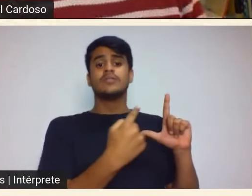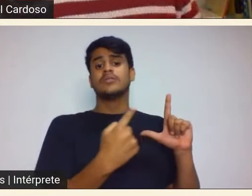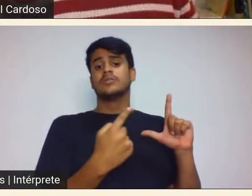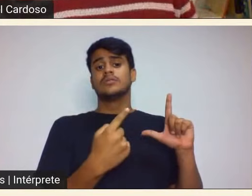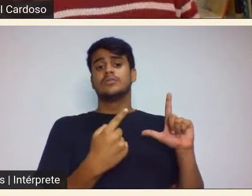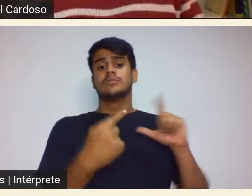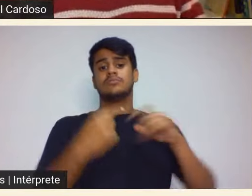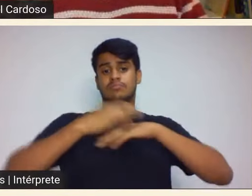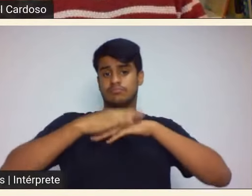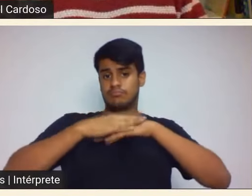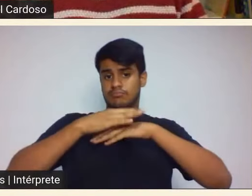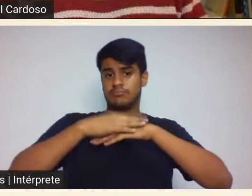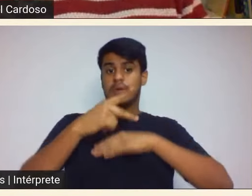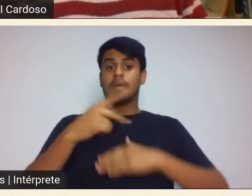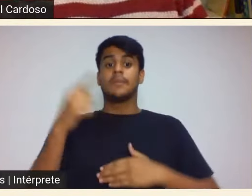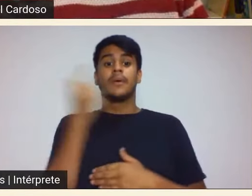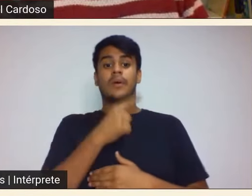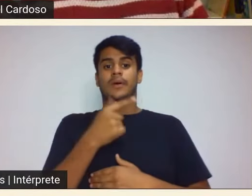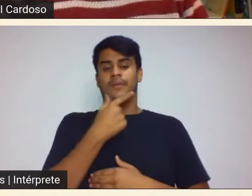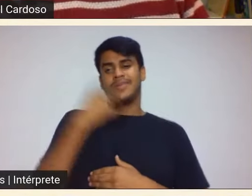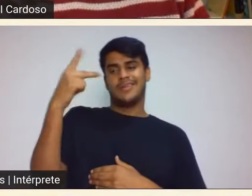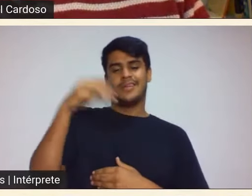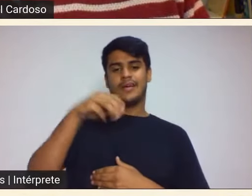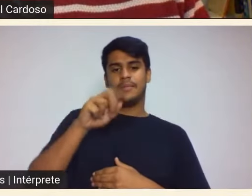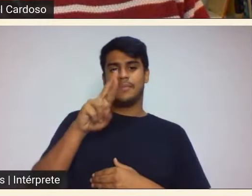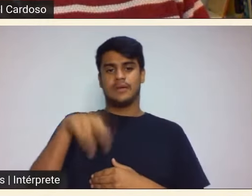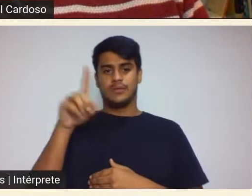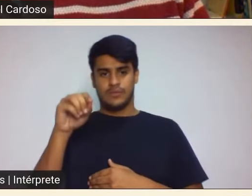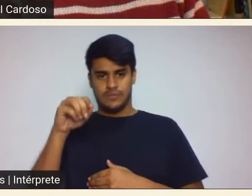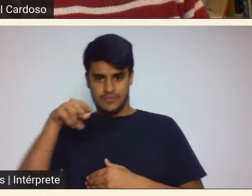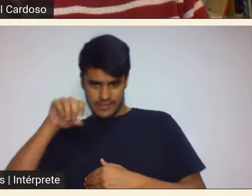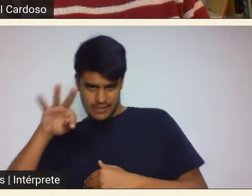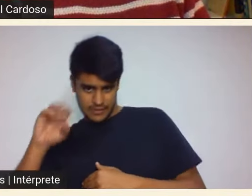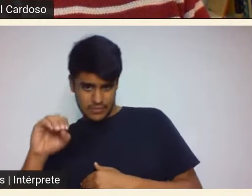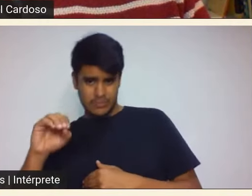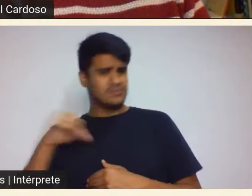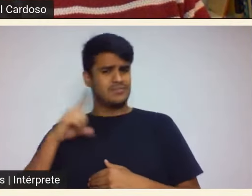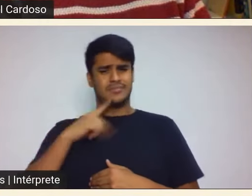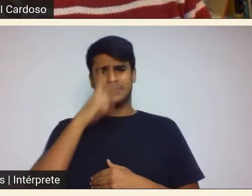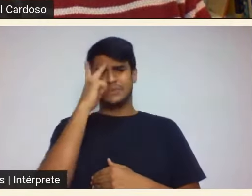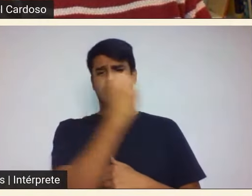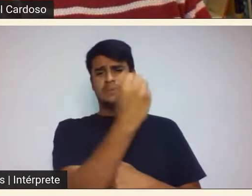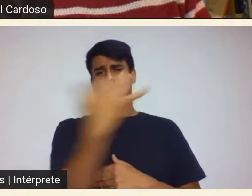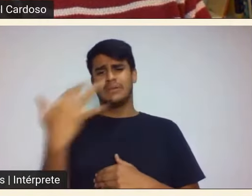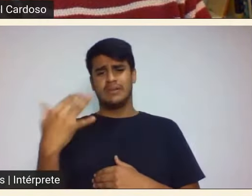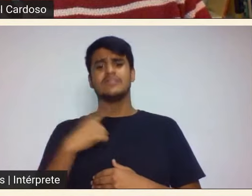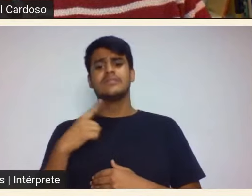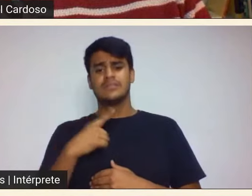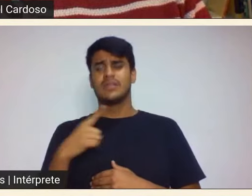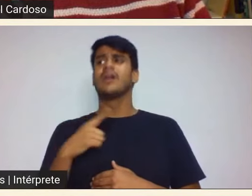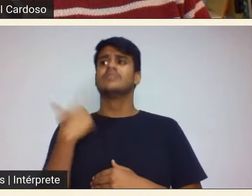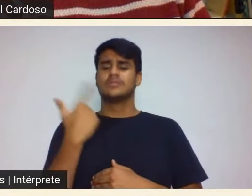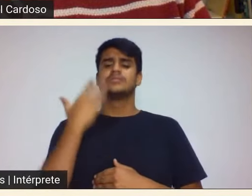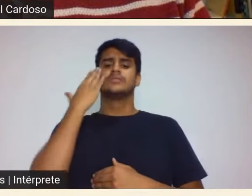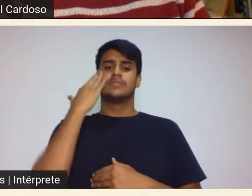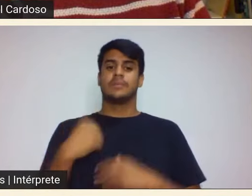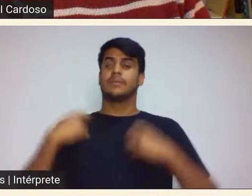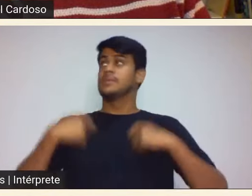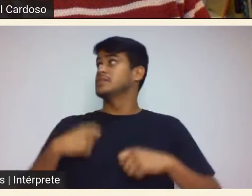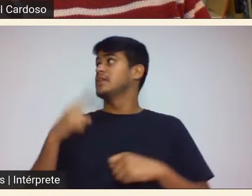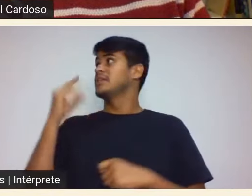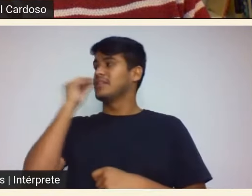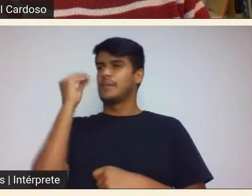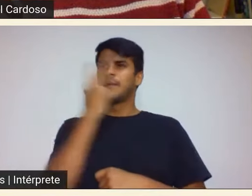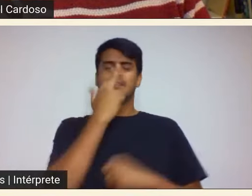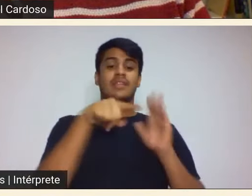pintado para uma mulher, né? Específica, e aí tem várias questões sobre isso, que a gente já vem sendo muito debatido